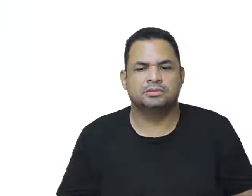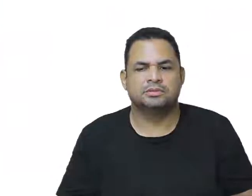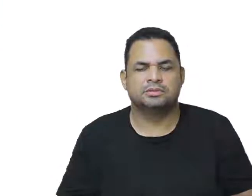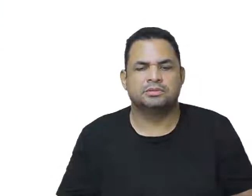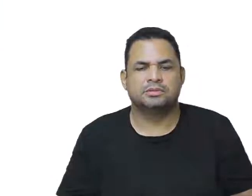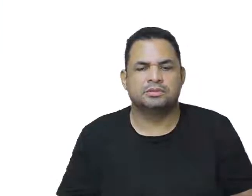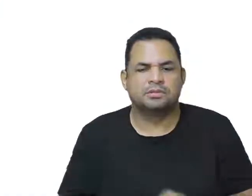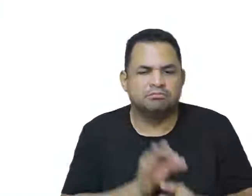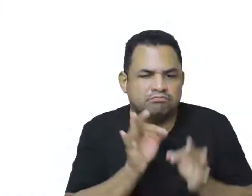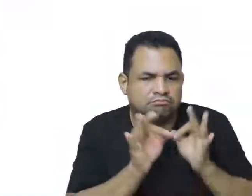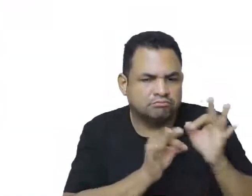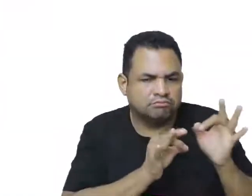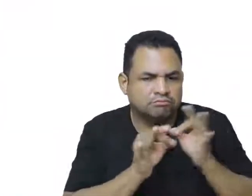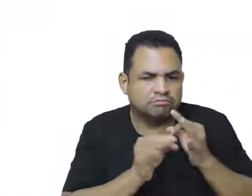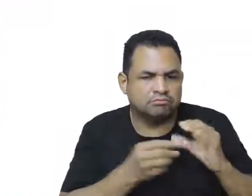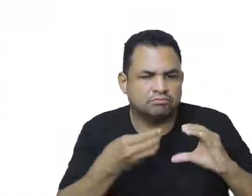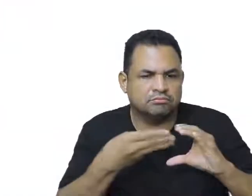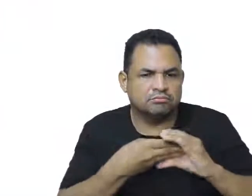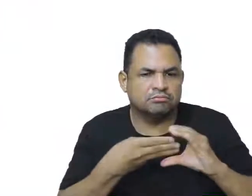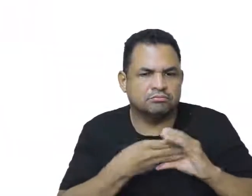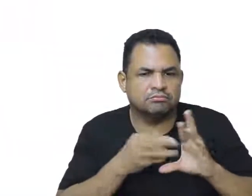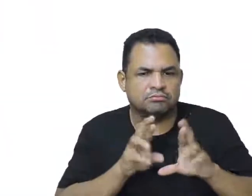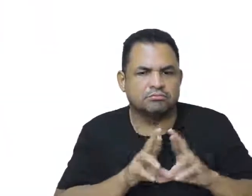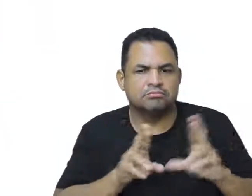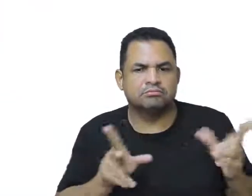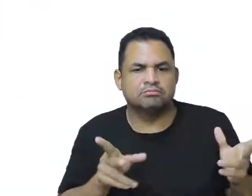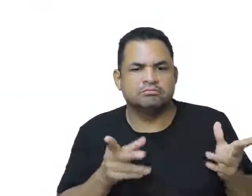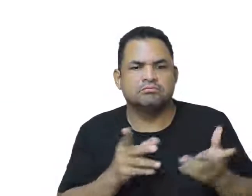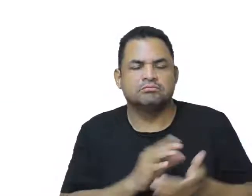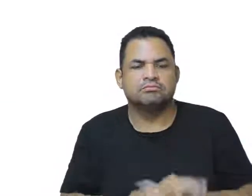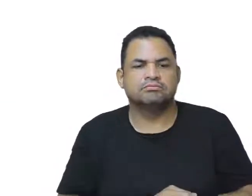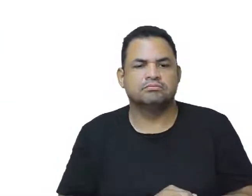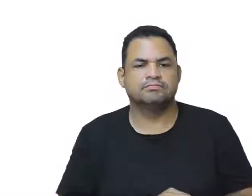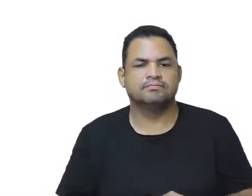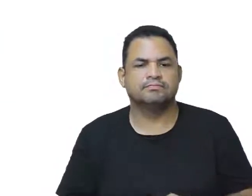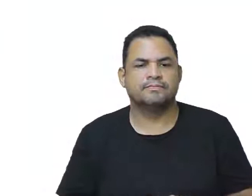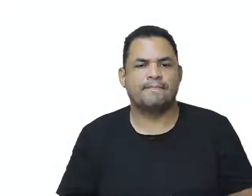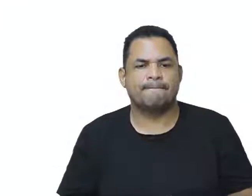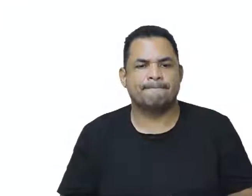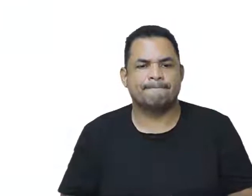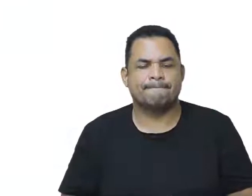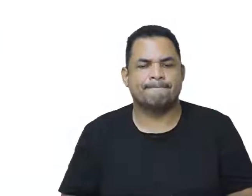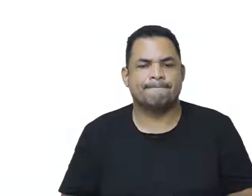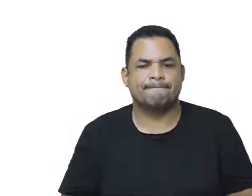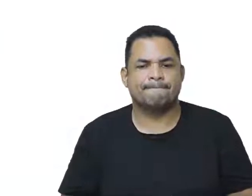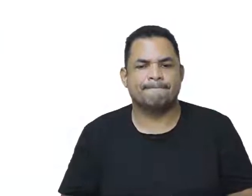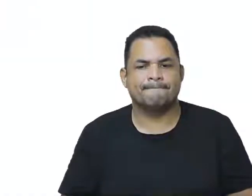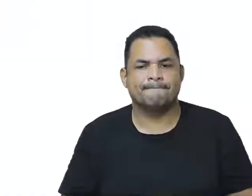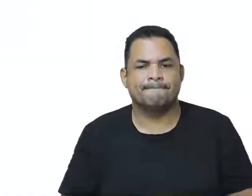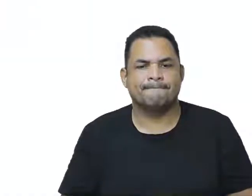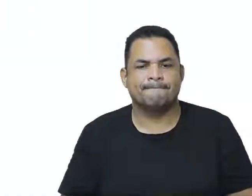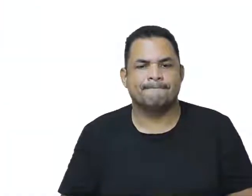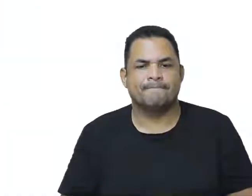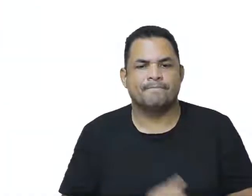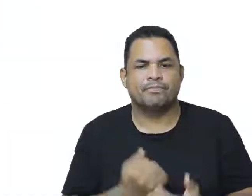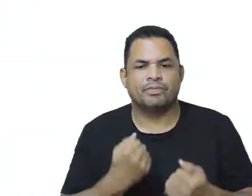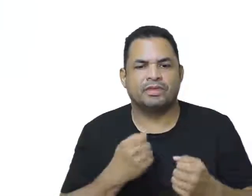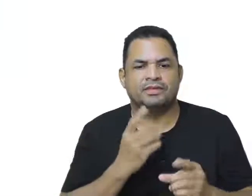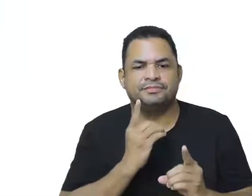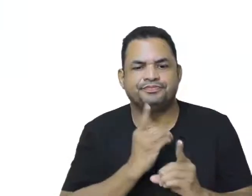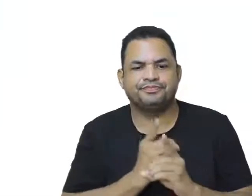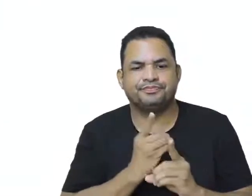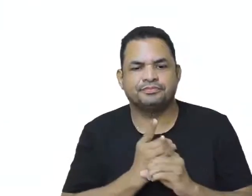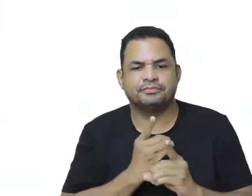um formato de célula mais diferenciado, os que fazem parte desse tipo de tecido, né? Ele pode ser